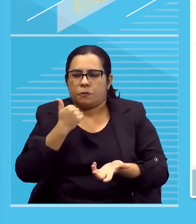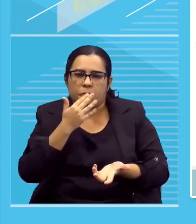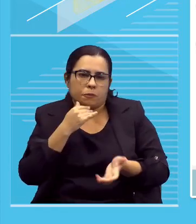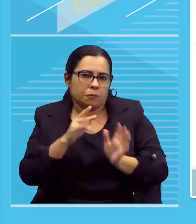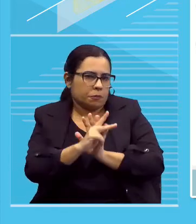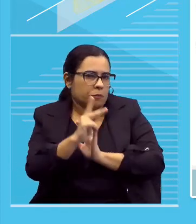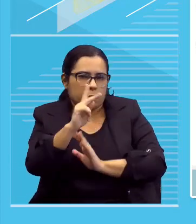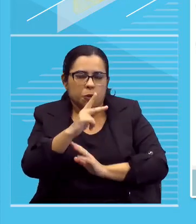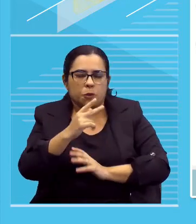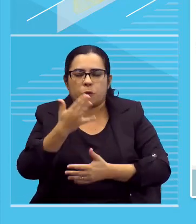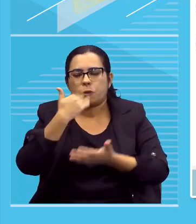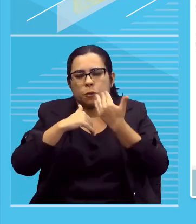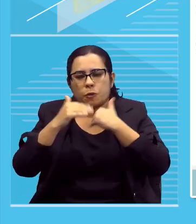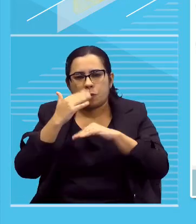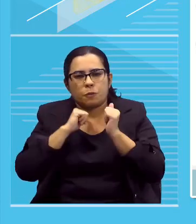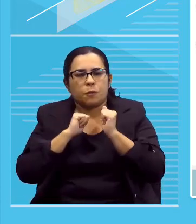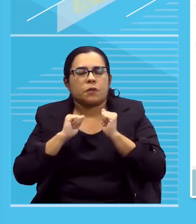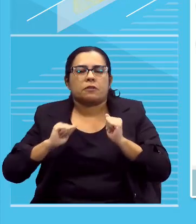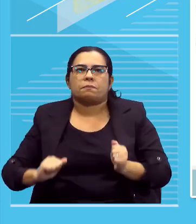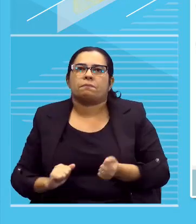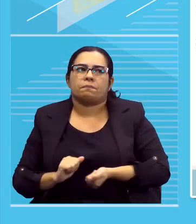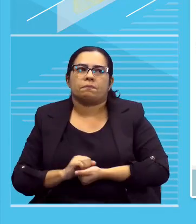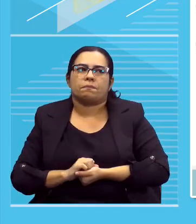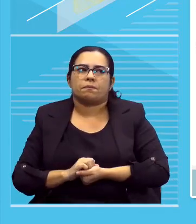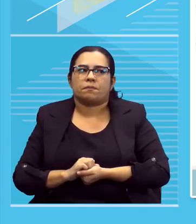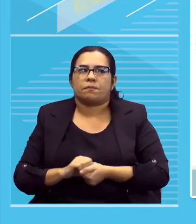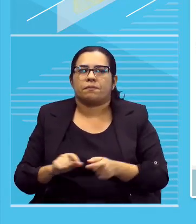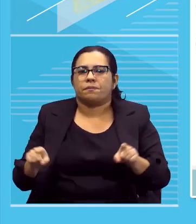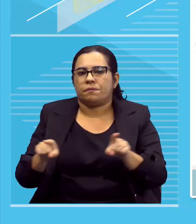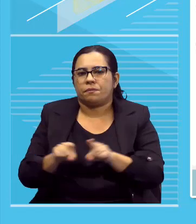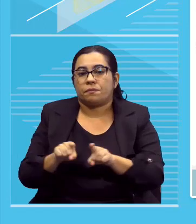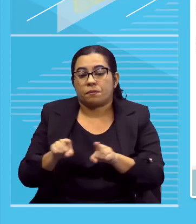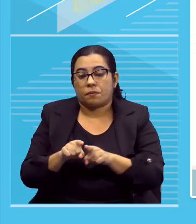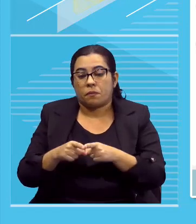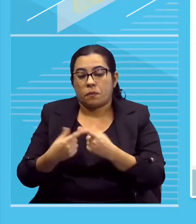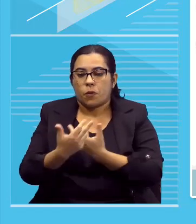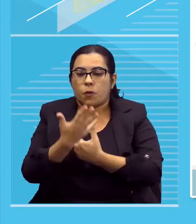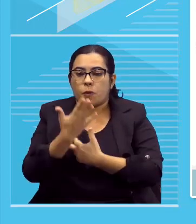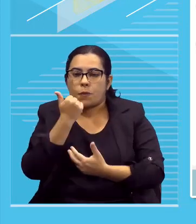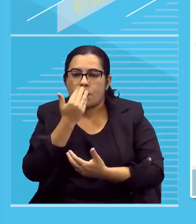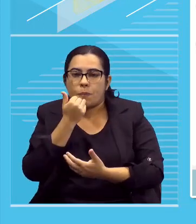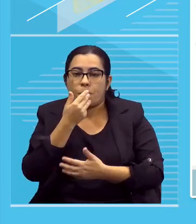se consome pratos internacionais